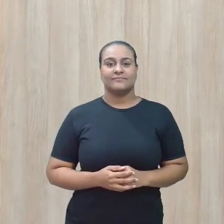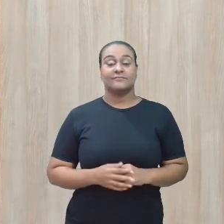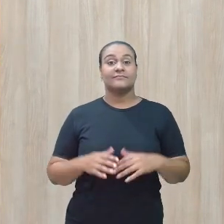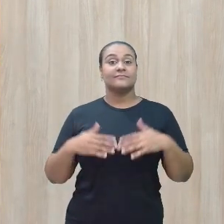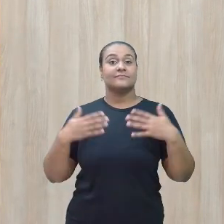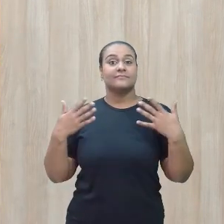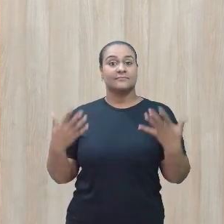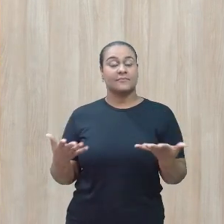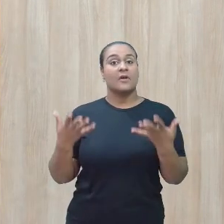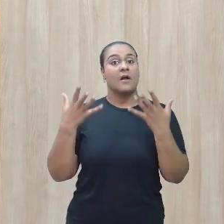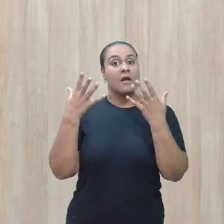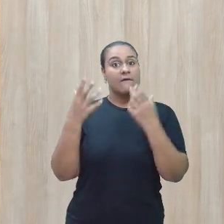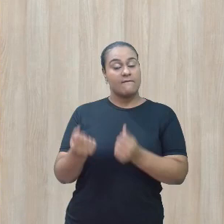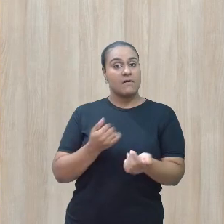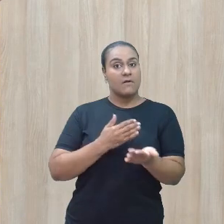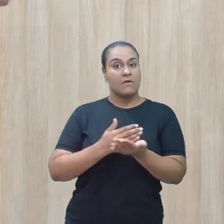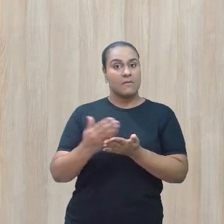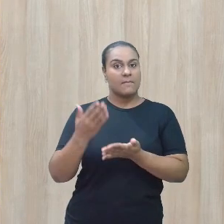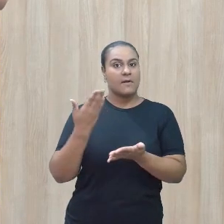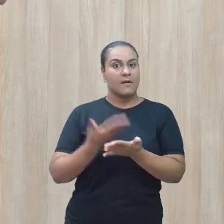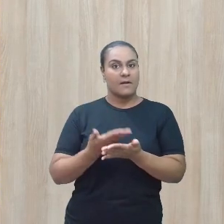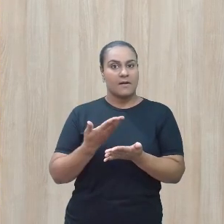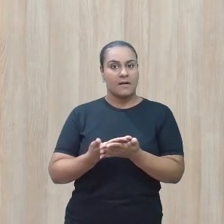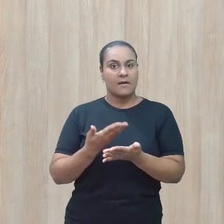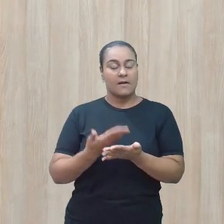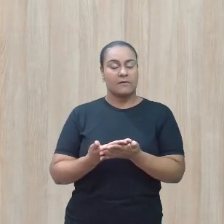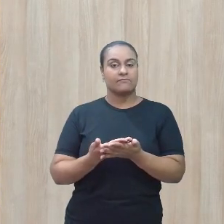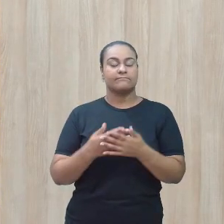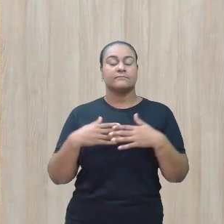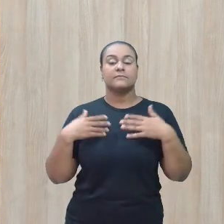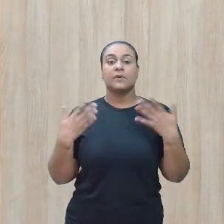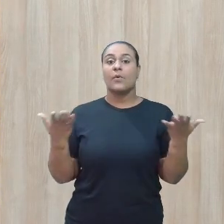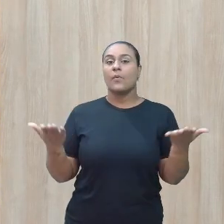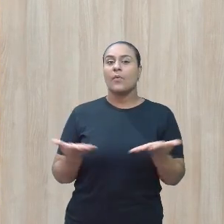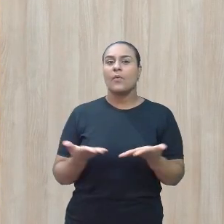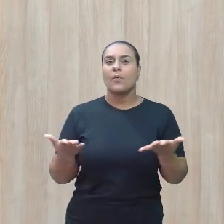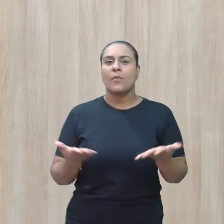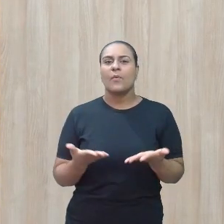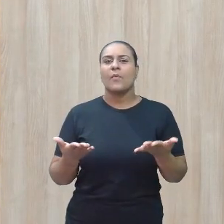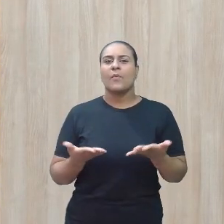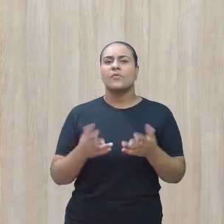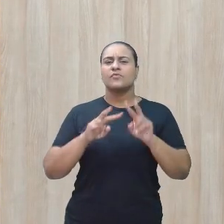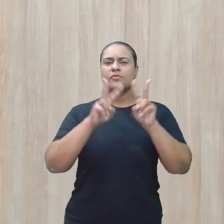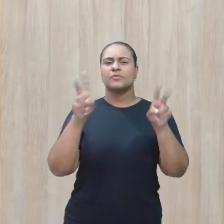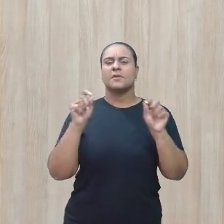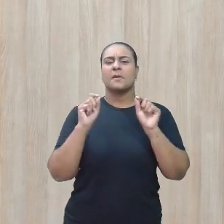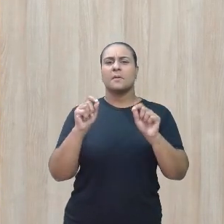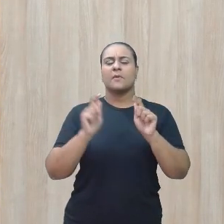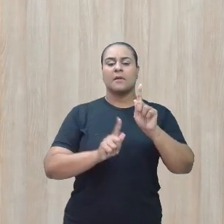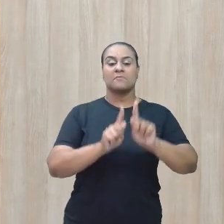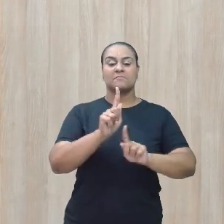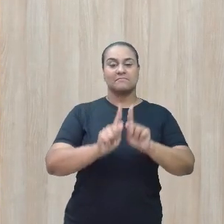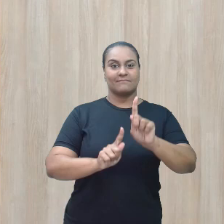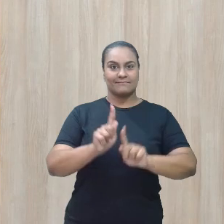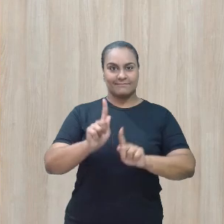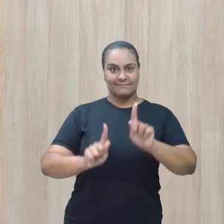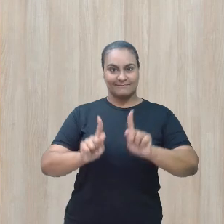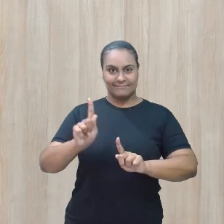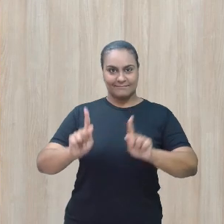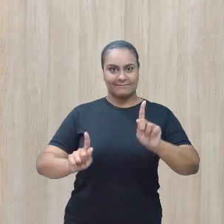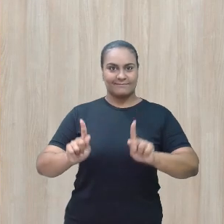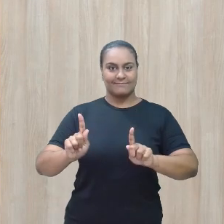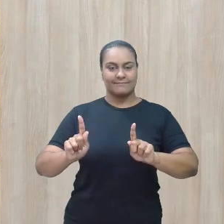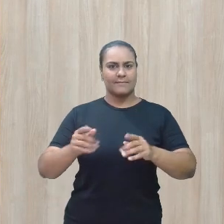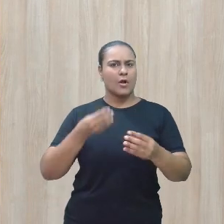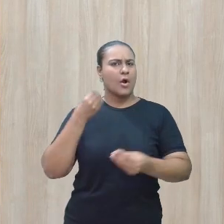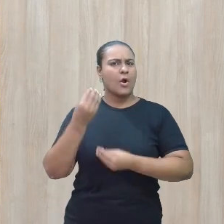Então, vamos começar a nossa aula. Hoje eu vou trazer para vocês a ideia da estatística no nosso dia a dia, né? Como que a gente